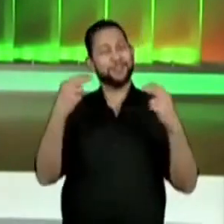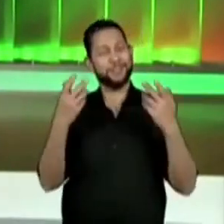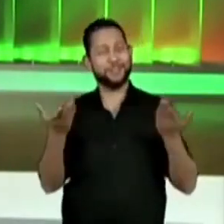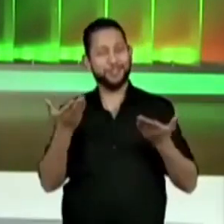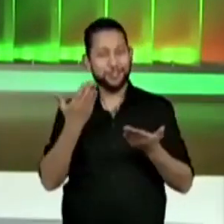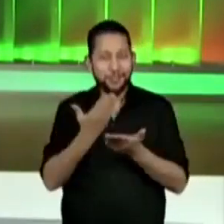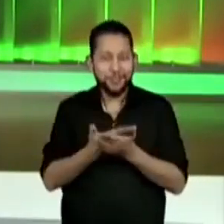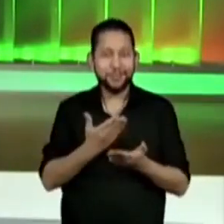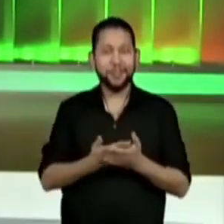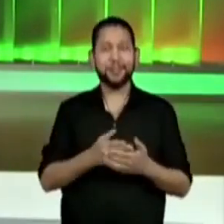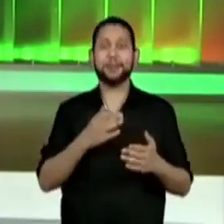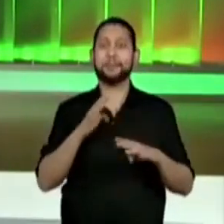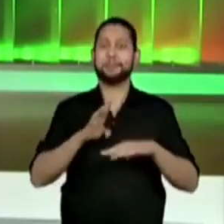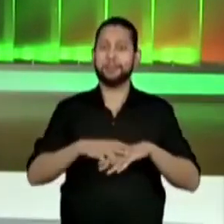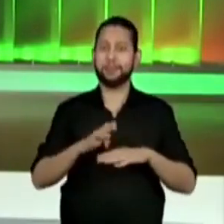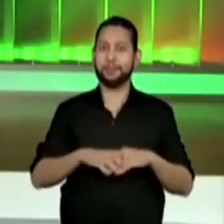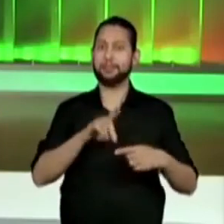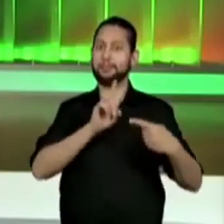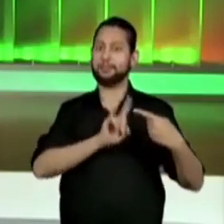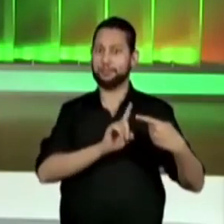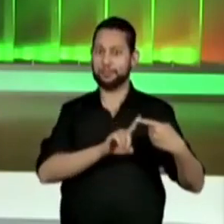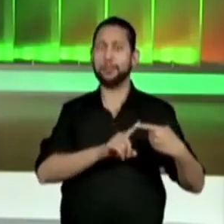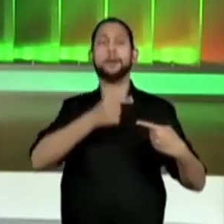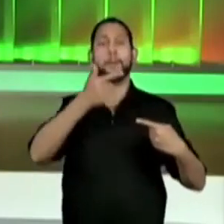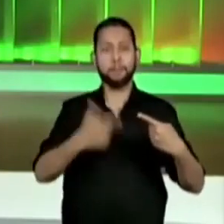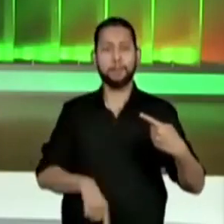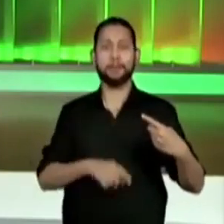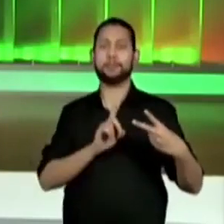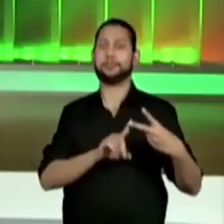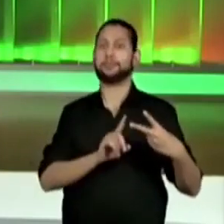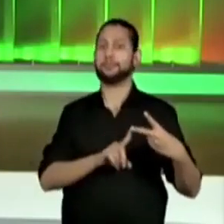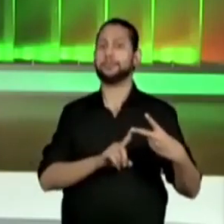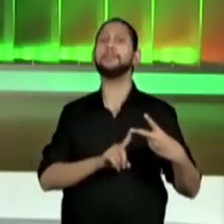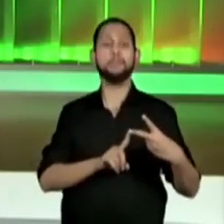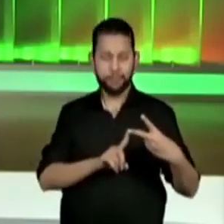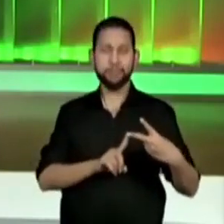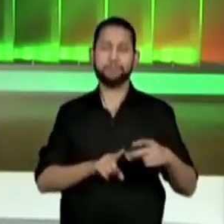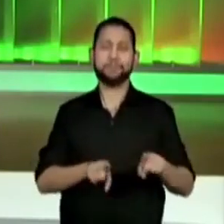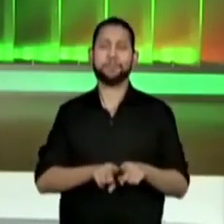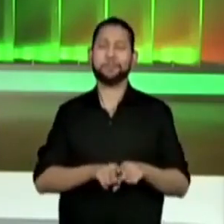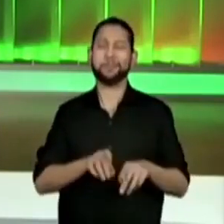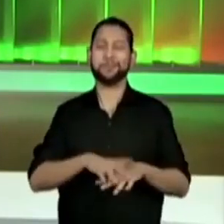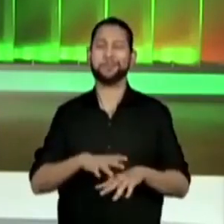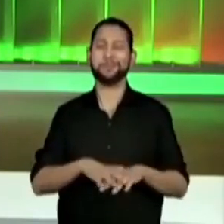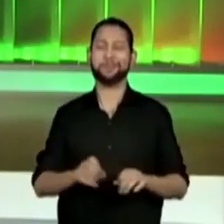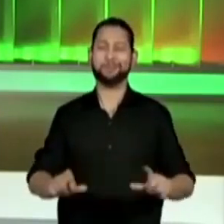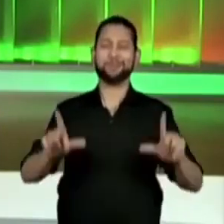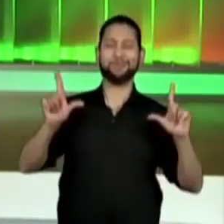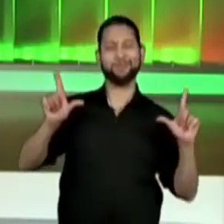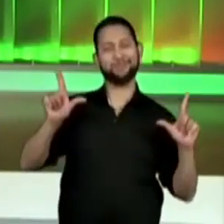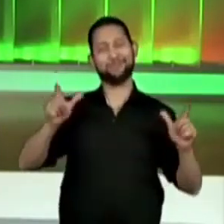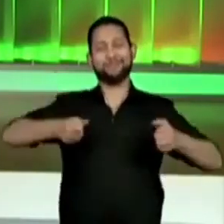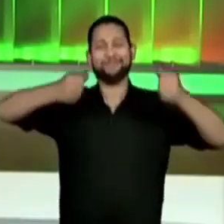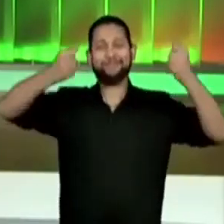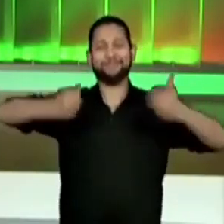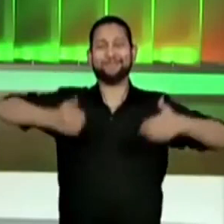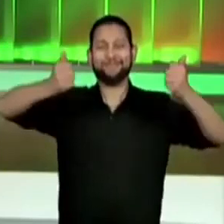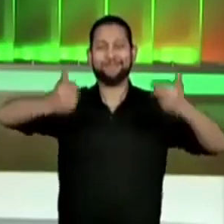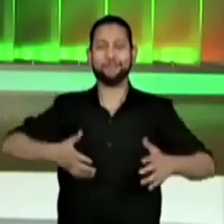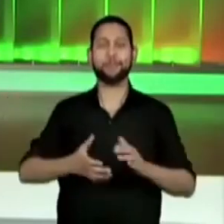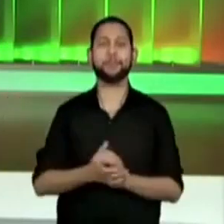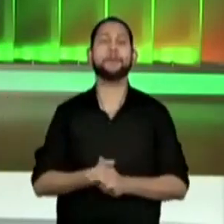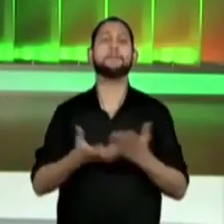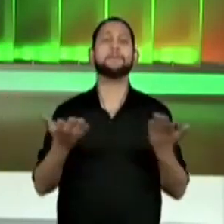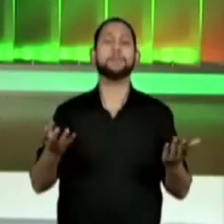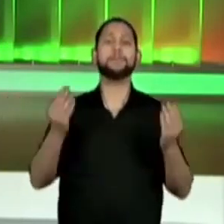ver numa aula de matemática e eu voltei para mais uma aula de matemática na sua telinha E agora o meu